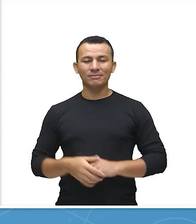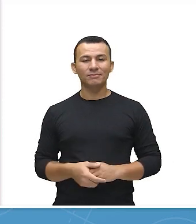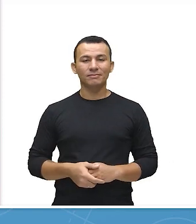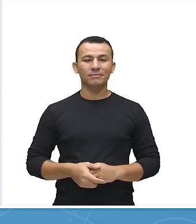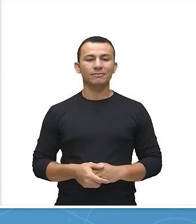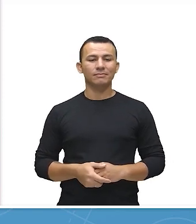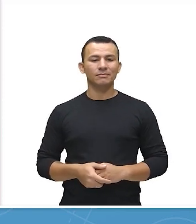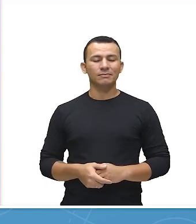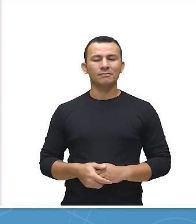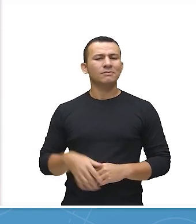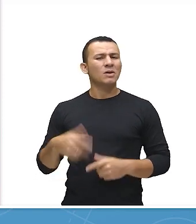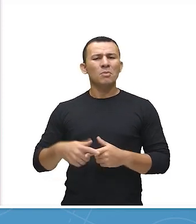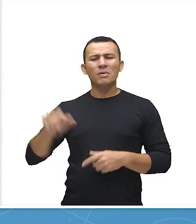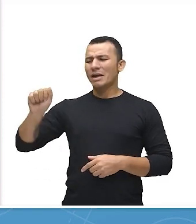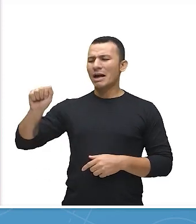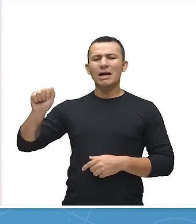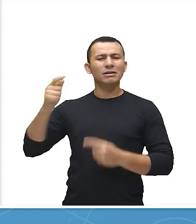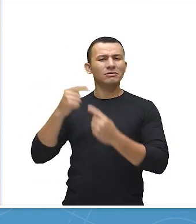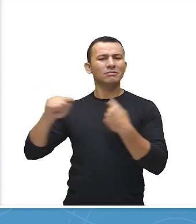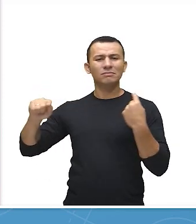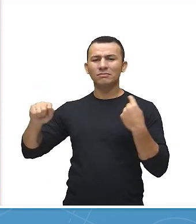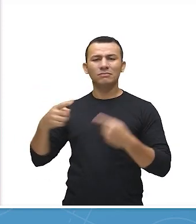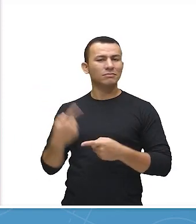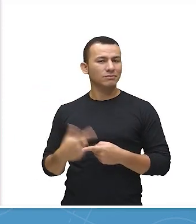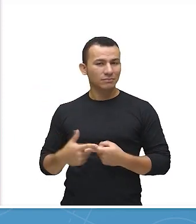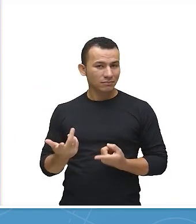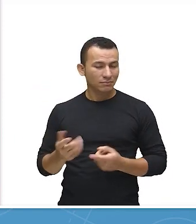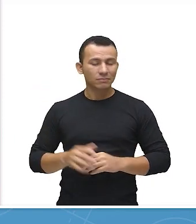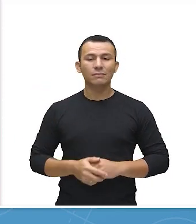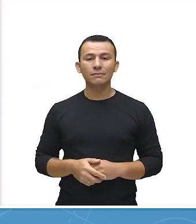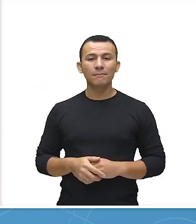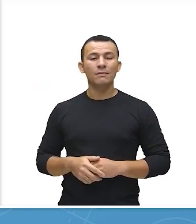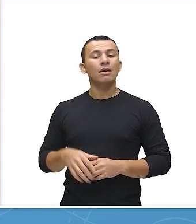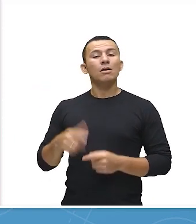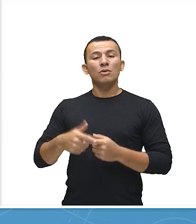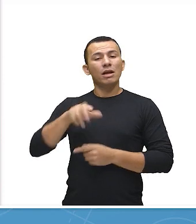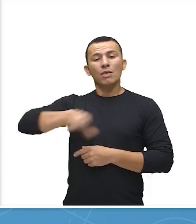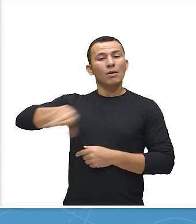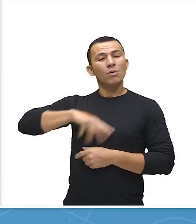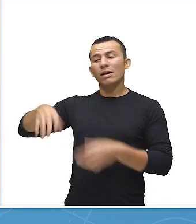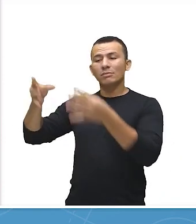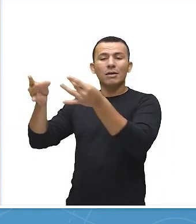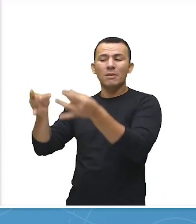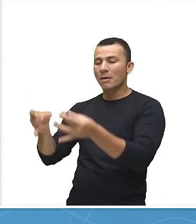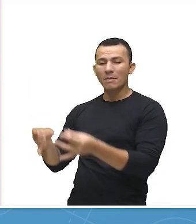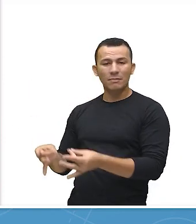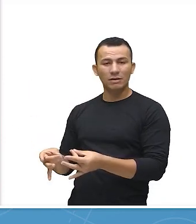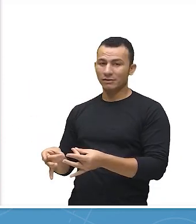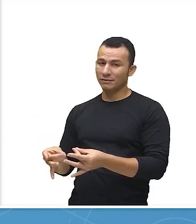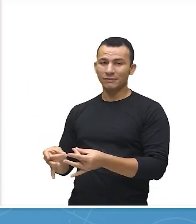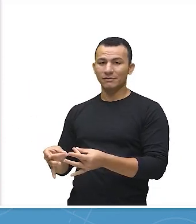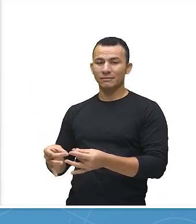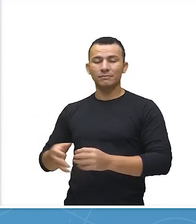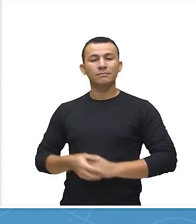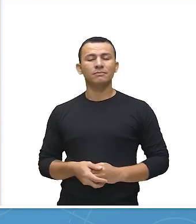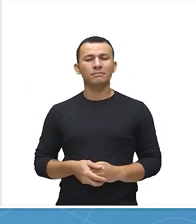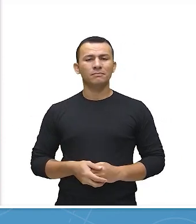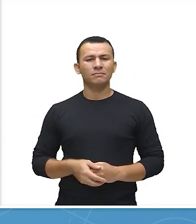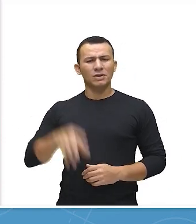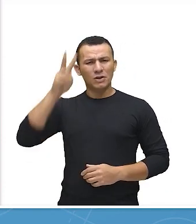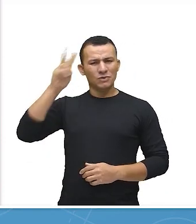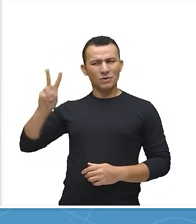por que não pode ser a letra A? Porque ele não está descrevendo algo, né? Letra B, narrar uma história